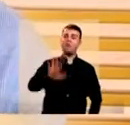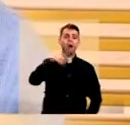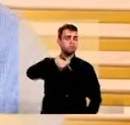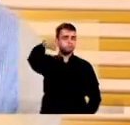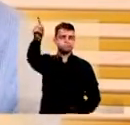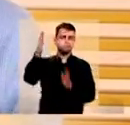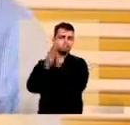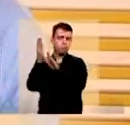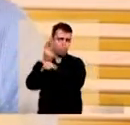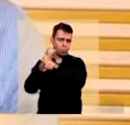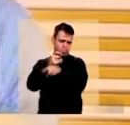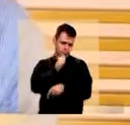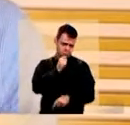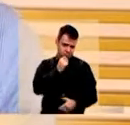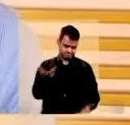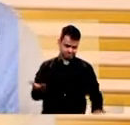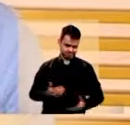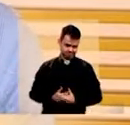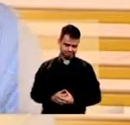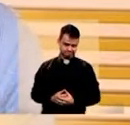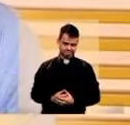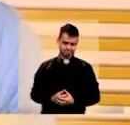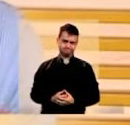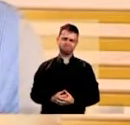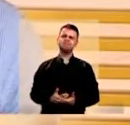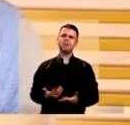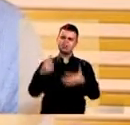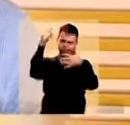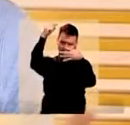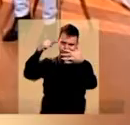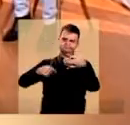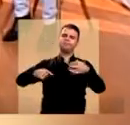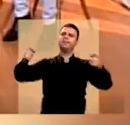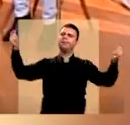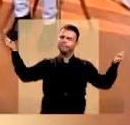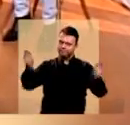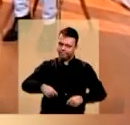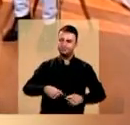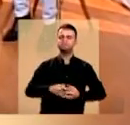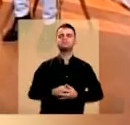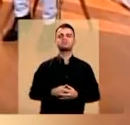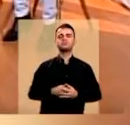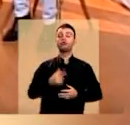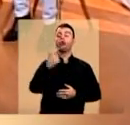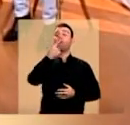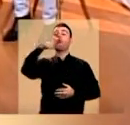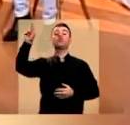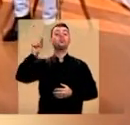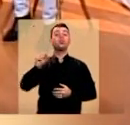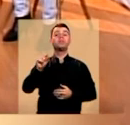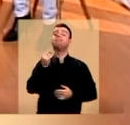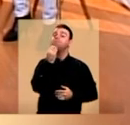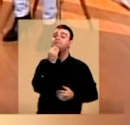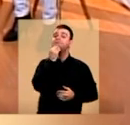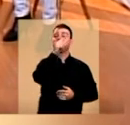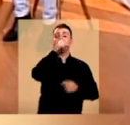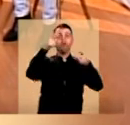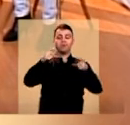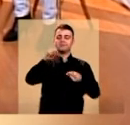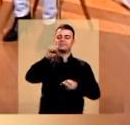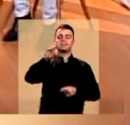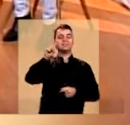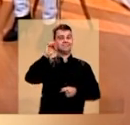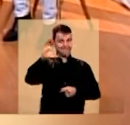não procura, né? Mas... Tem as opções. Tem essas opções. Uma outra opção, Karina, no SESC também vocês têm